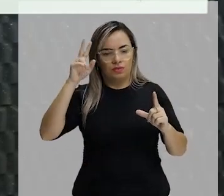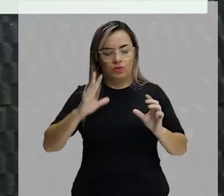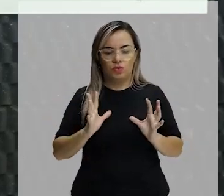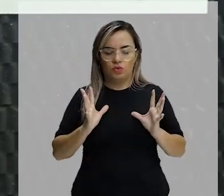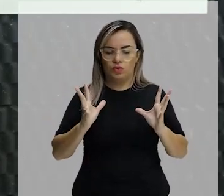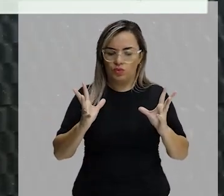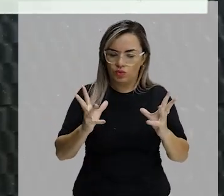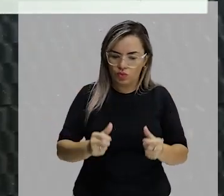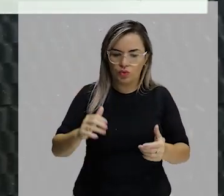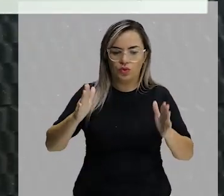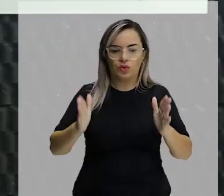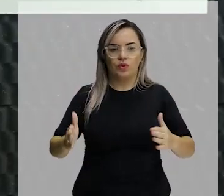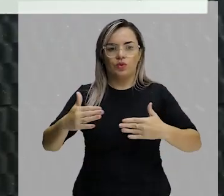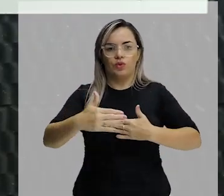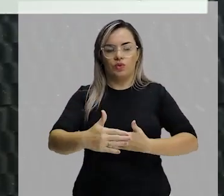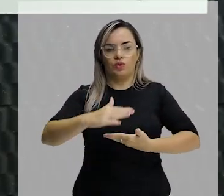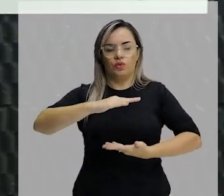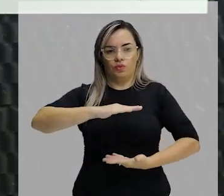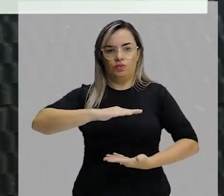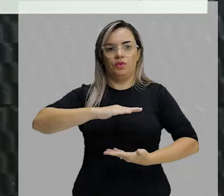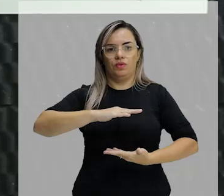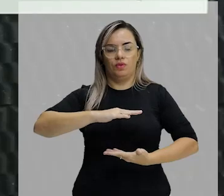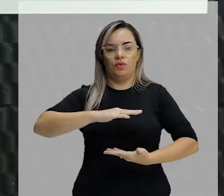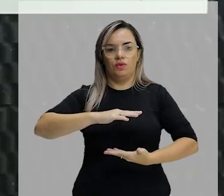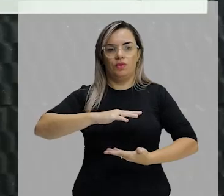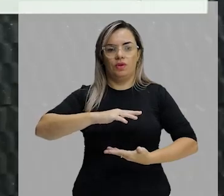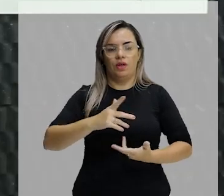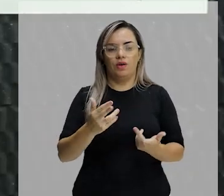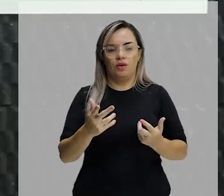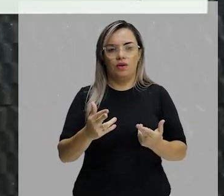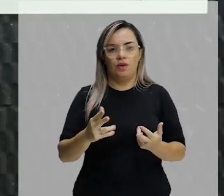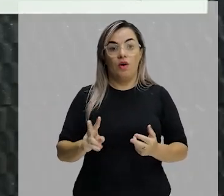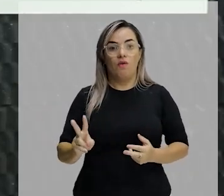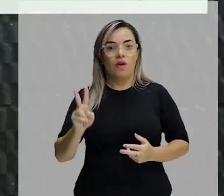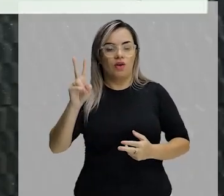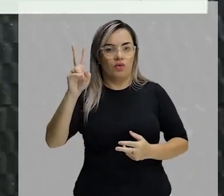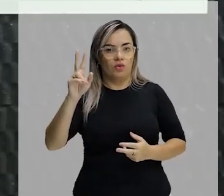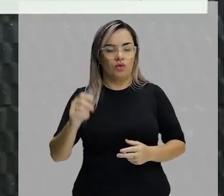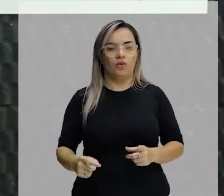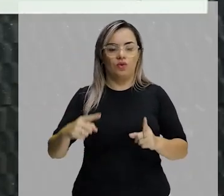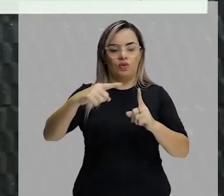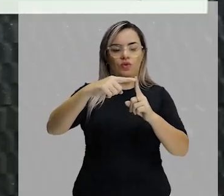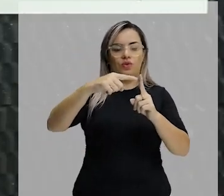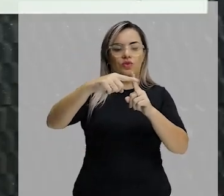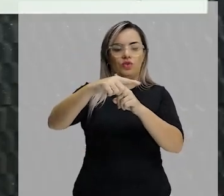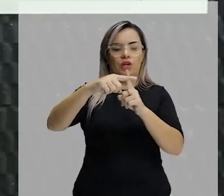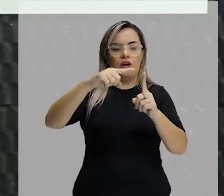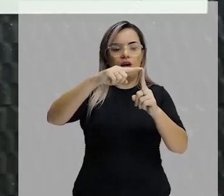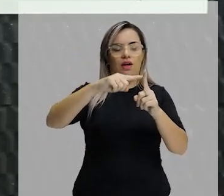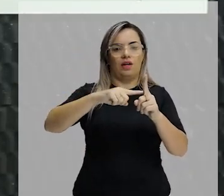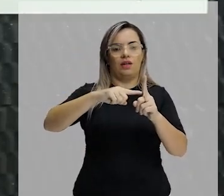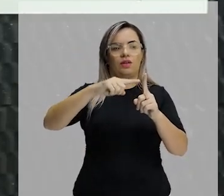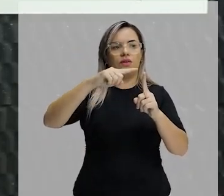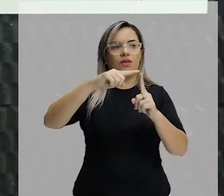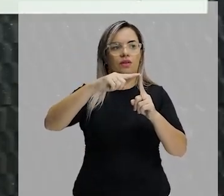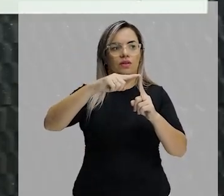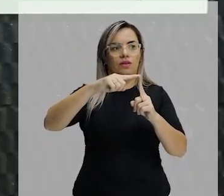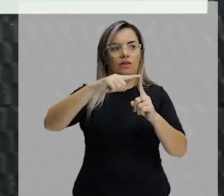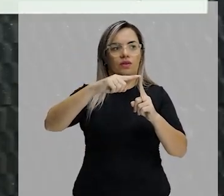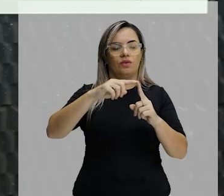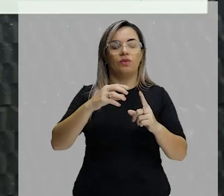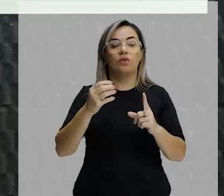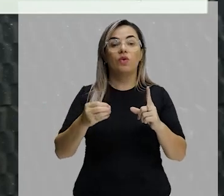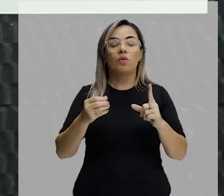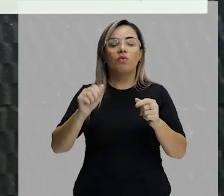aresta, tá? Então, o que nós vamos fazer aqui? Olha só, eu vou traçar aqui uma diagonal da